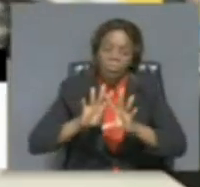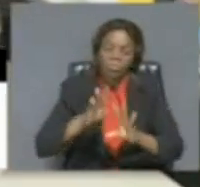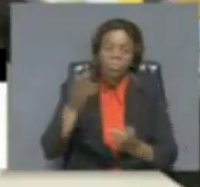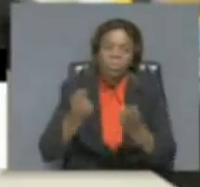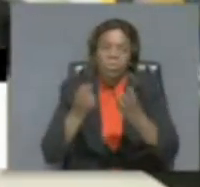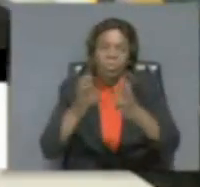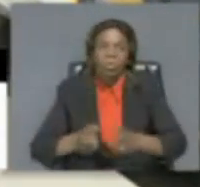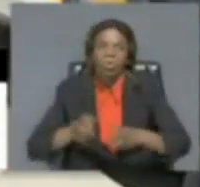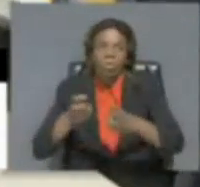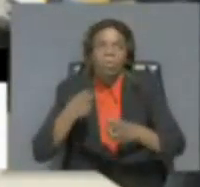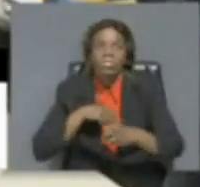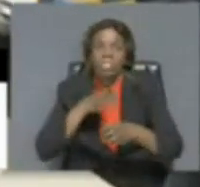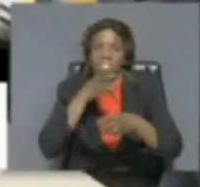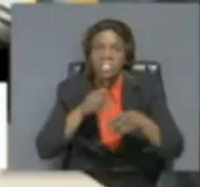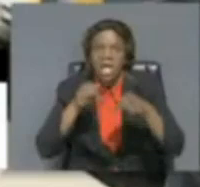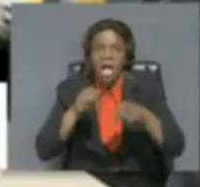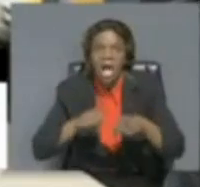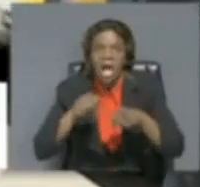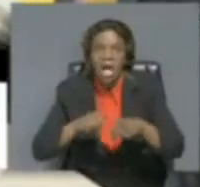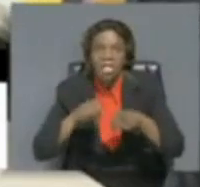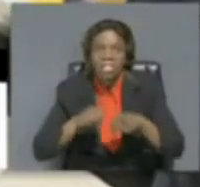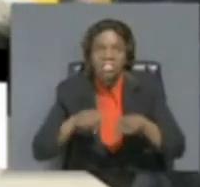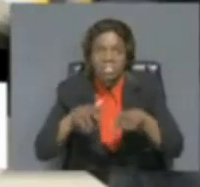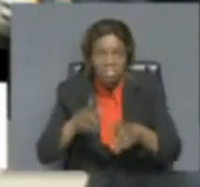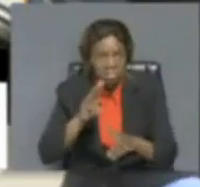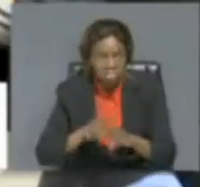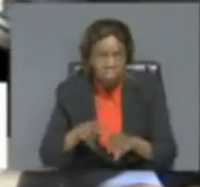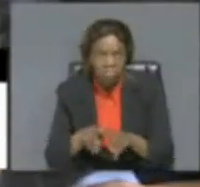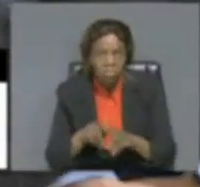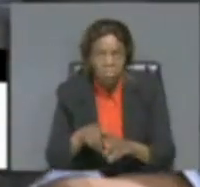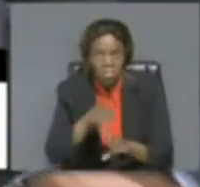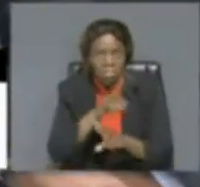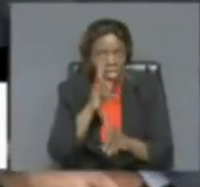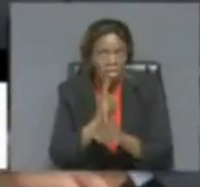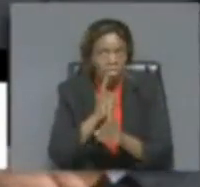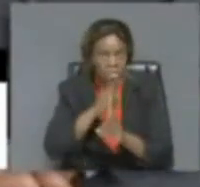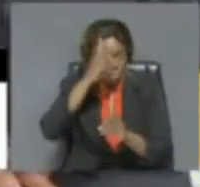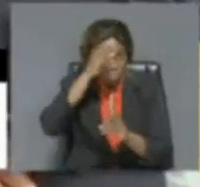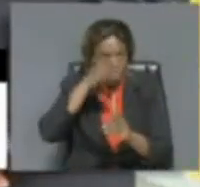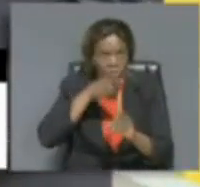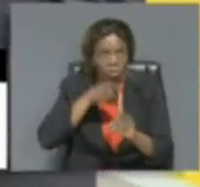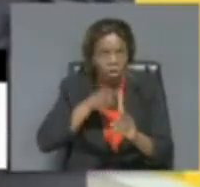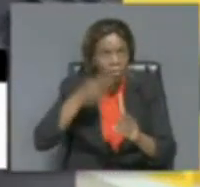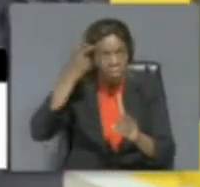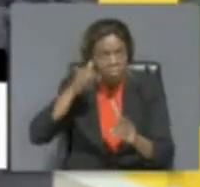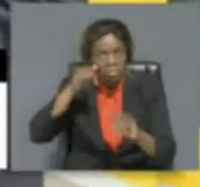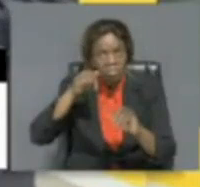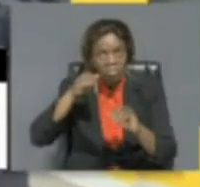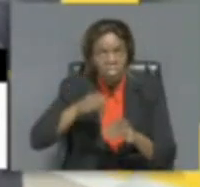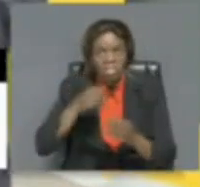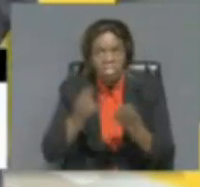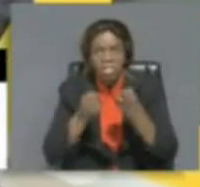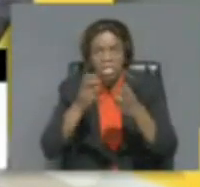que é a estação do Bungo, e aqui encontramos então o porta-voz do caminho de ferro de Luanda, Augusto Osório.